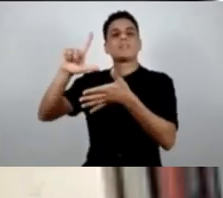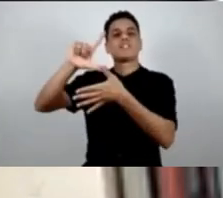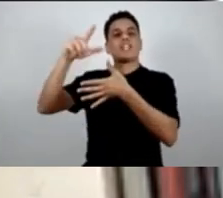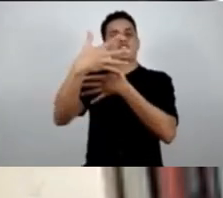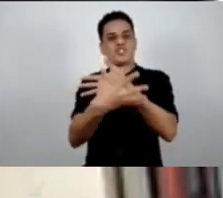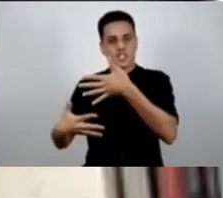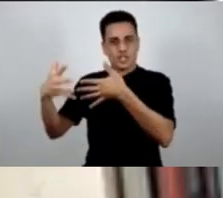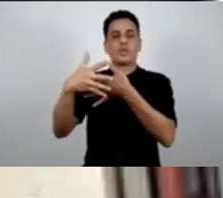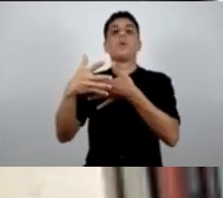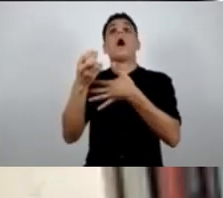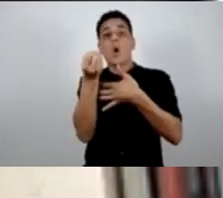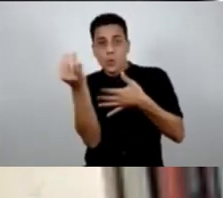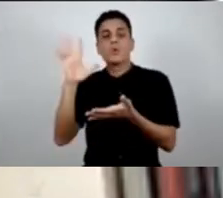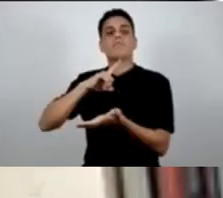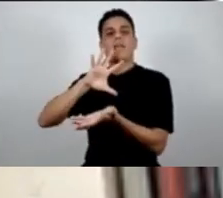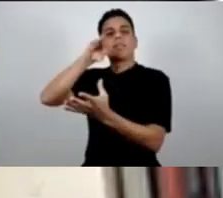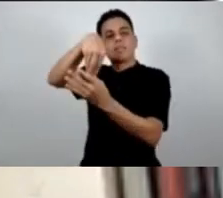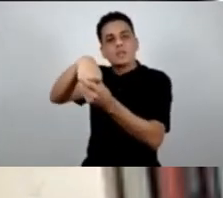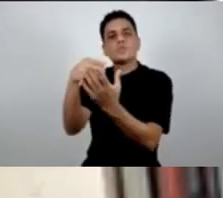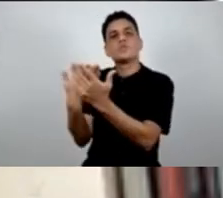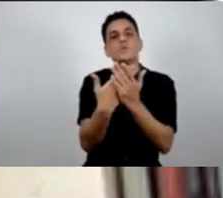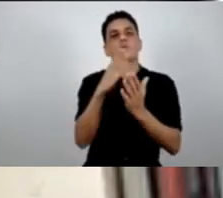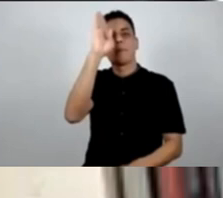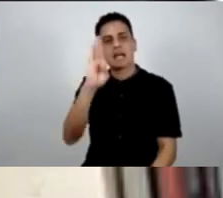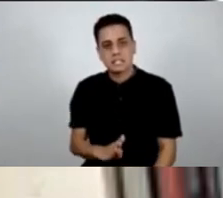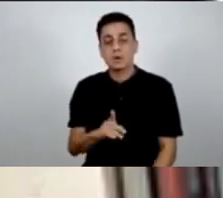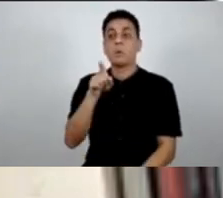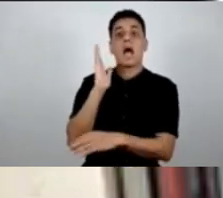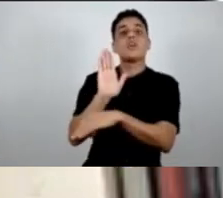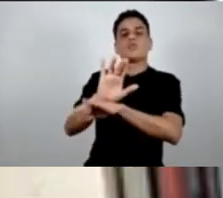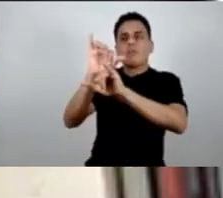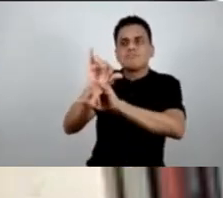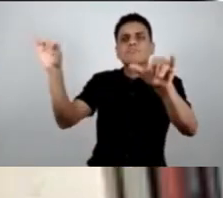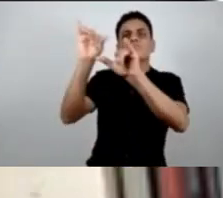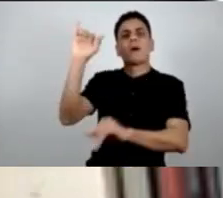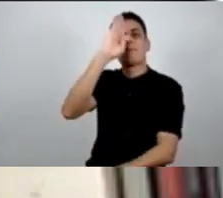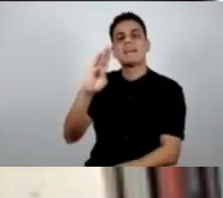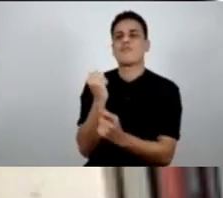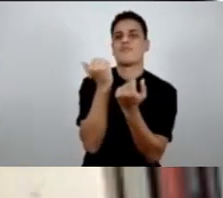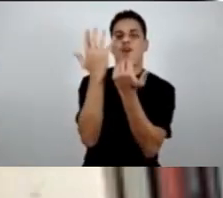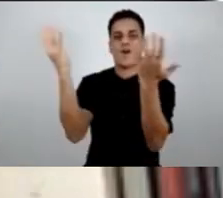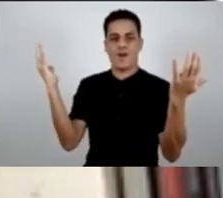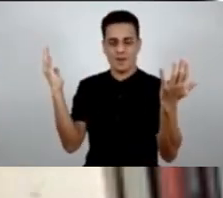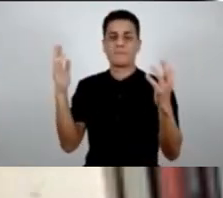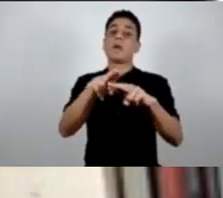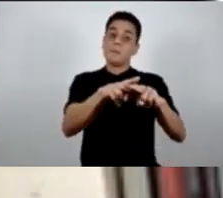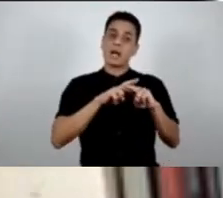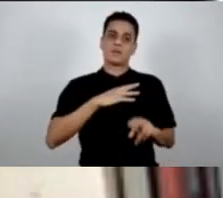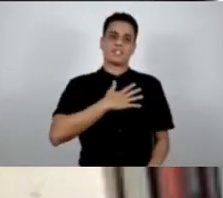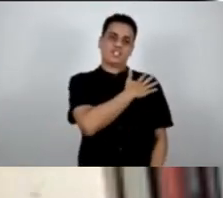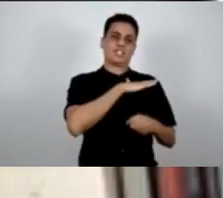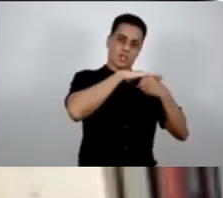centros de estudos brasileiros. Eles ajudaram a transmitir um pouco da imagem do Brasil no exterior, tanto durante a ditadura quanto